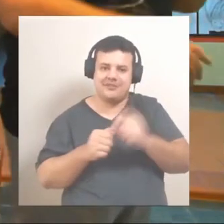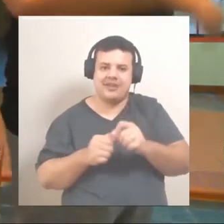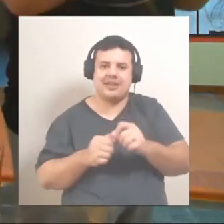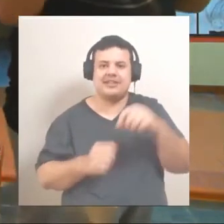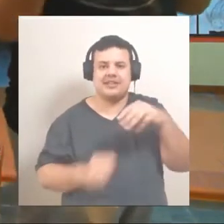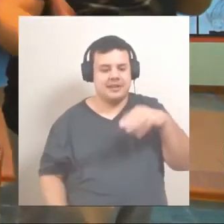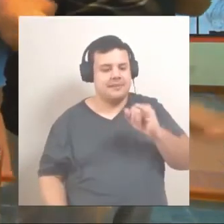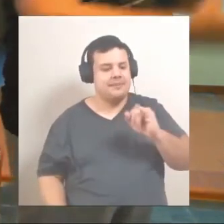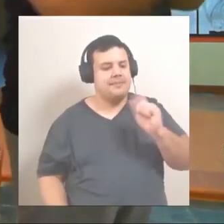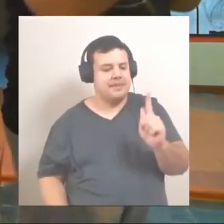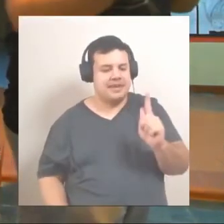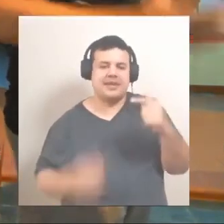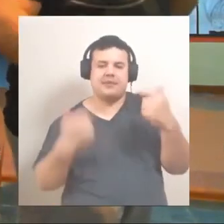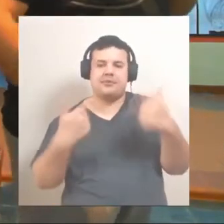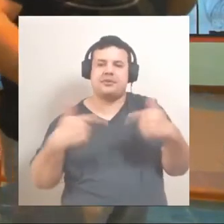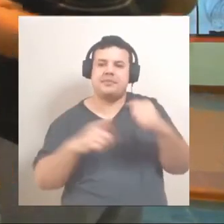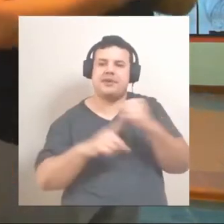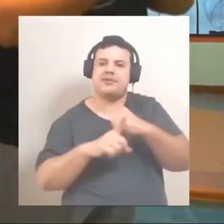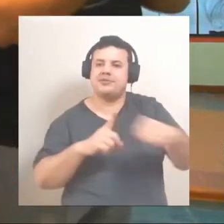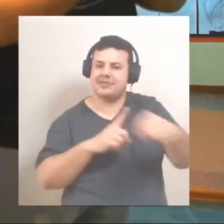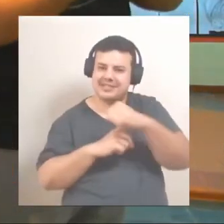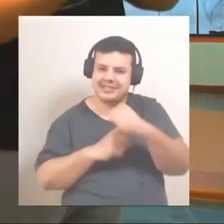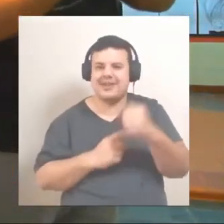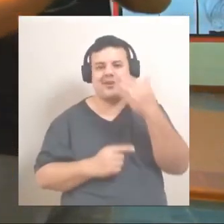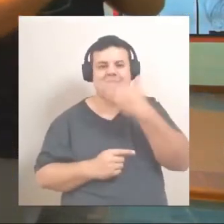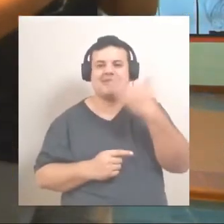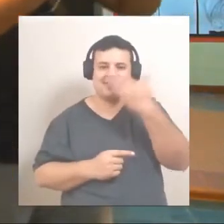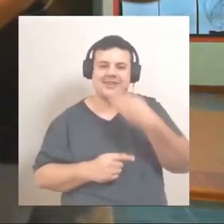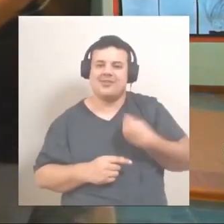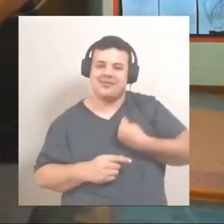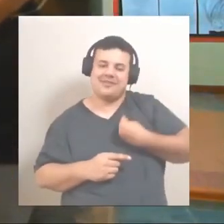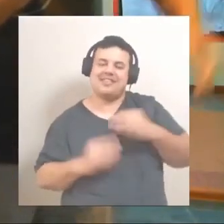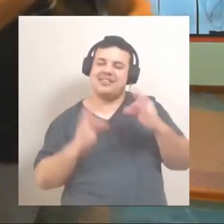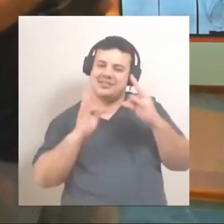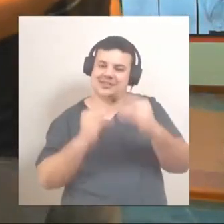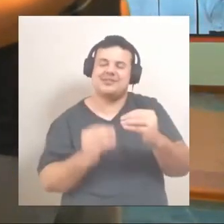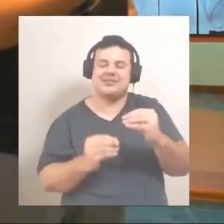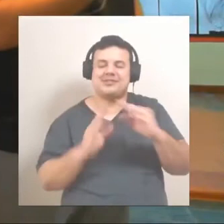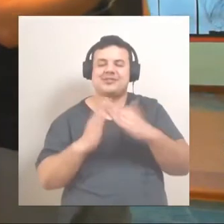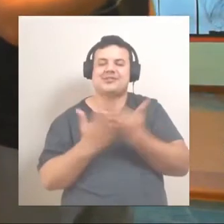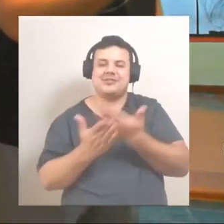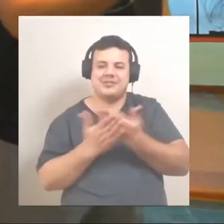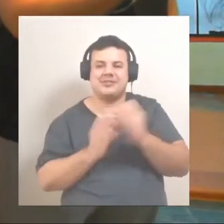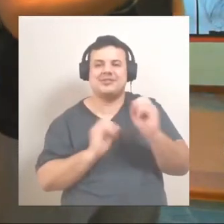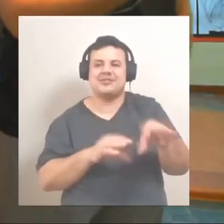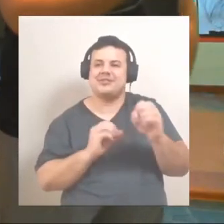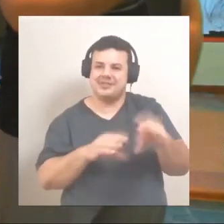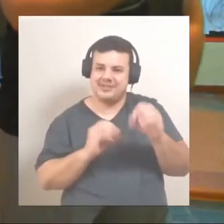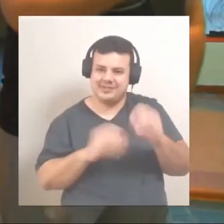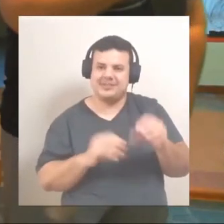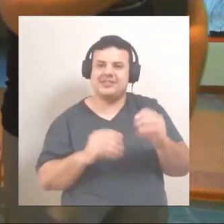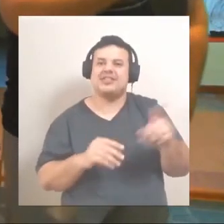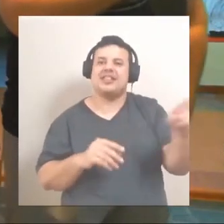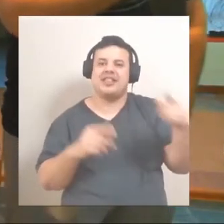a Lareira juntando tudo, adoçando a vida de todo mundo, o Colégio Padre Moy educando as crianças, o Açucena botando a molecada para jogar bola.